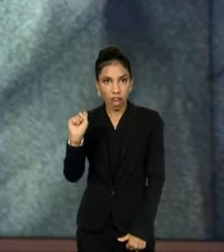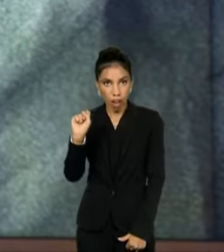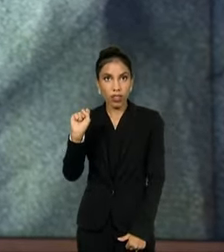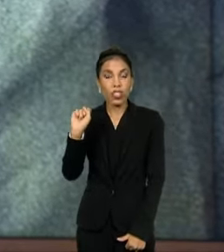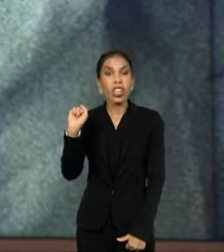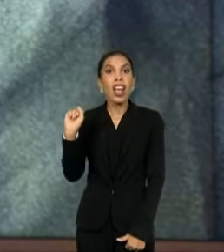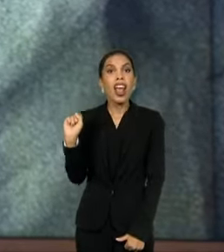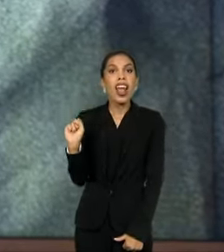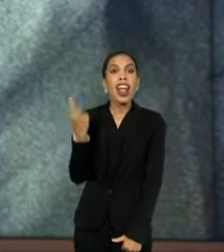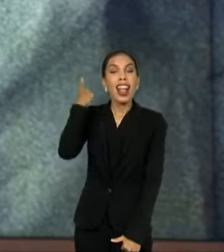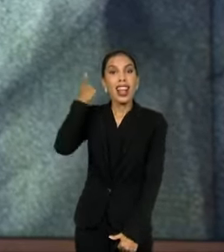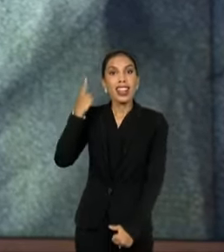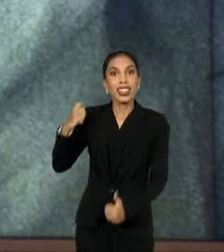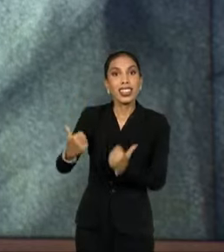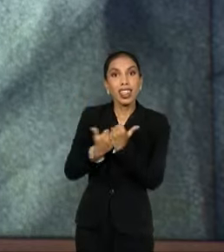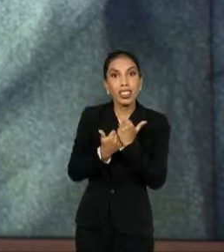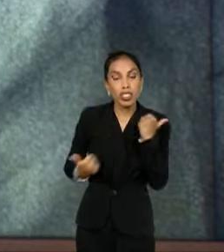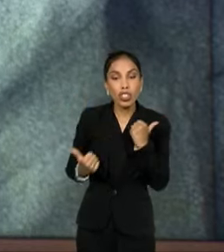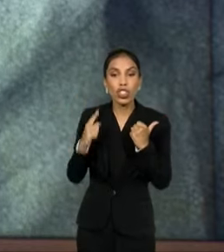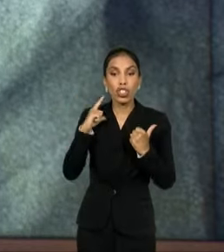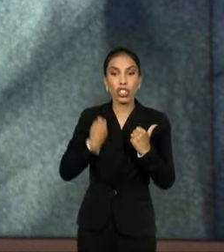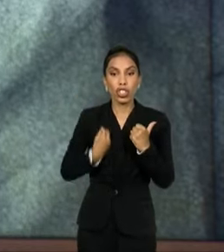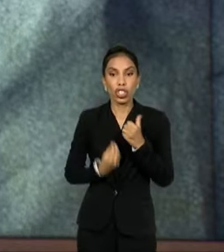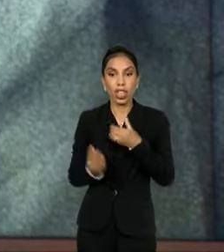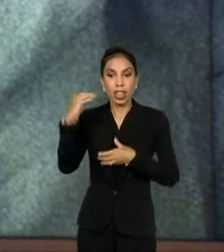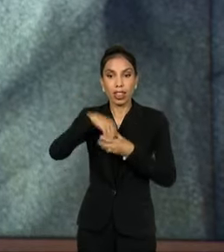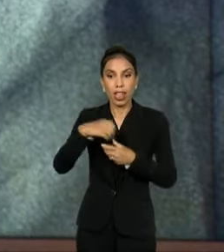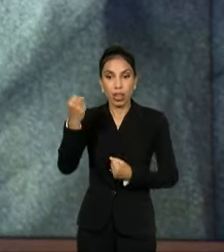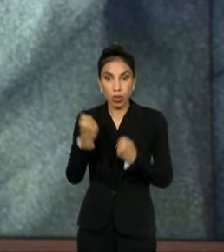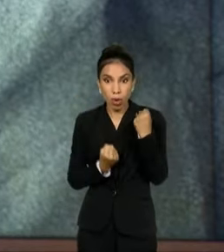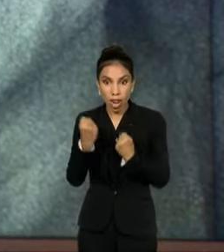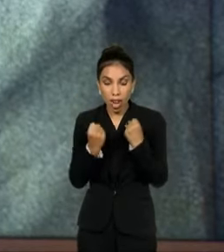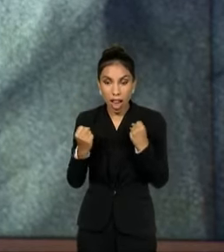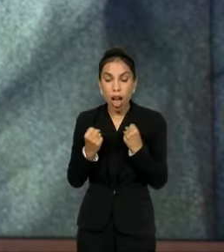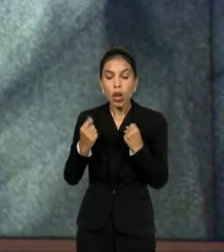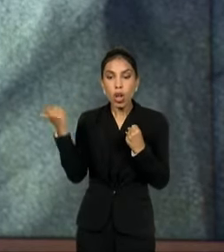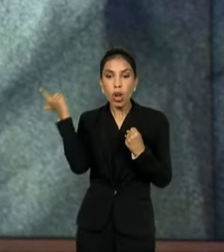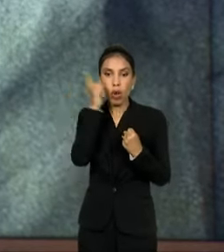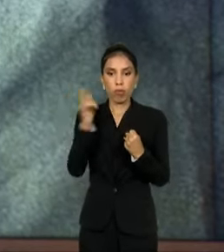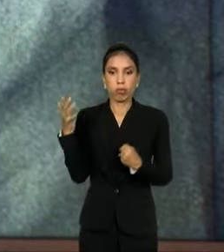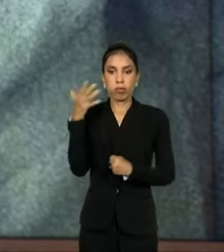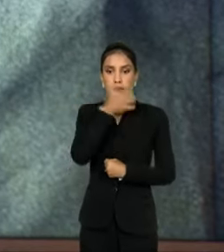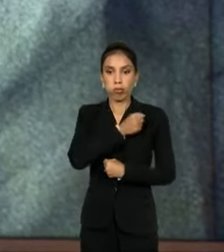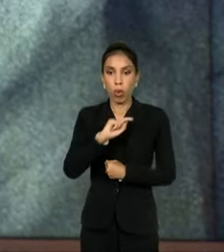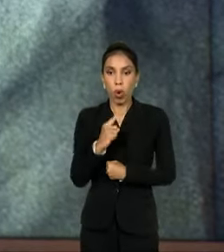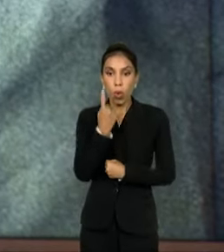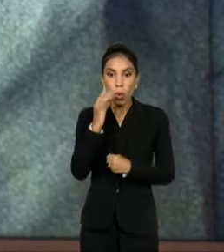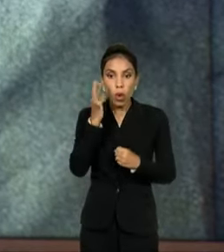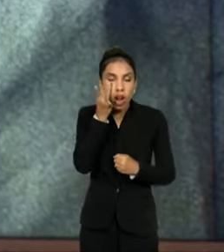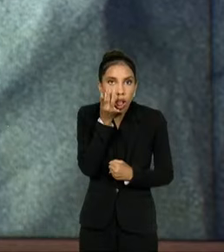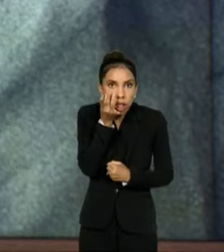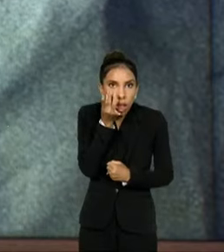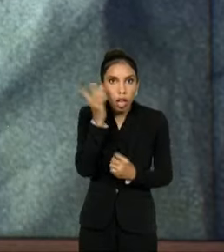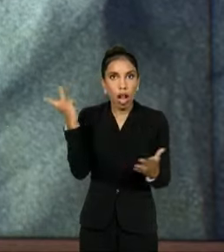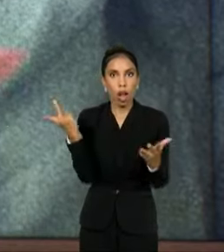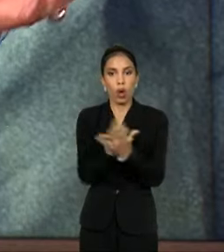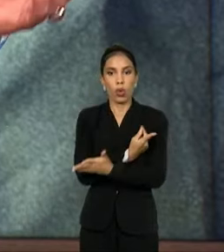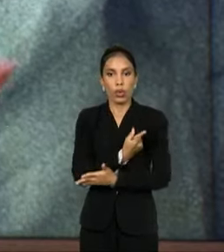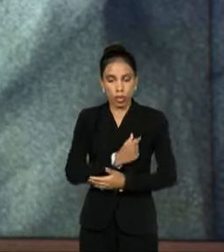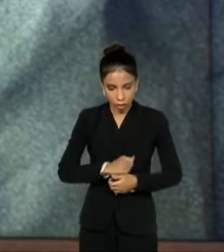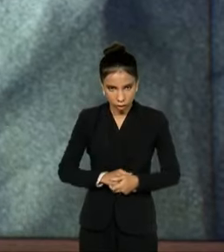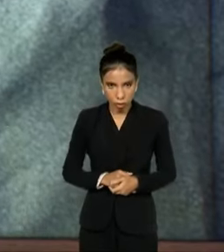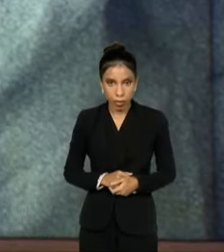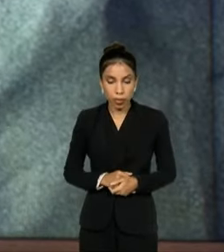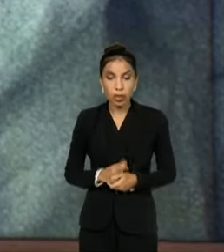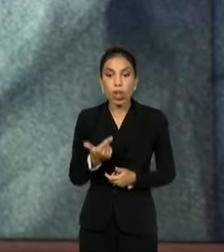que estava no carro com ela e sobreviveu ao atentado. A Fernanda é a única testemunha do caso. E